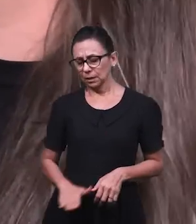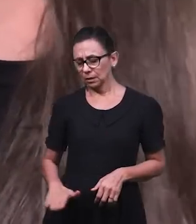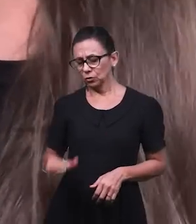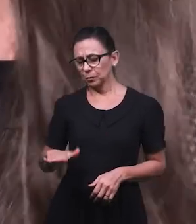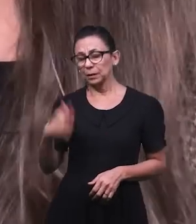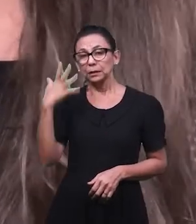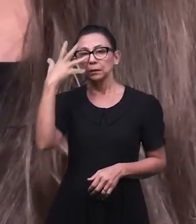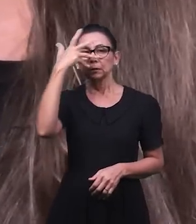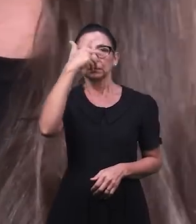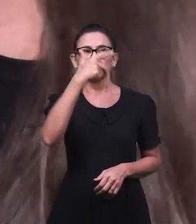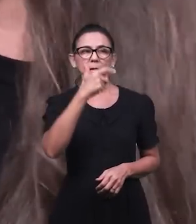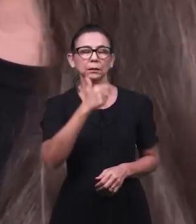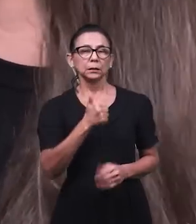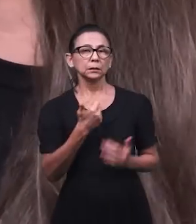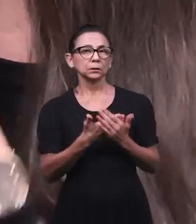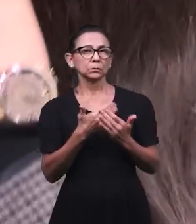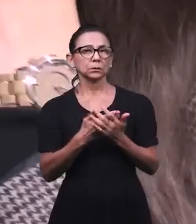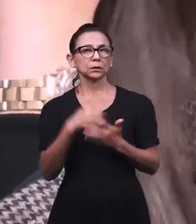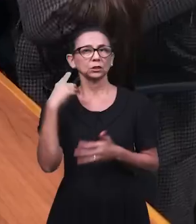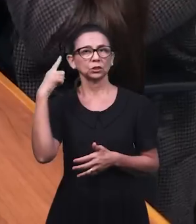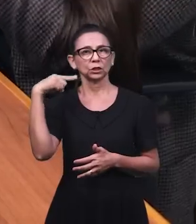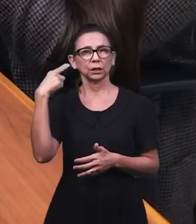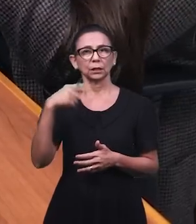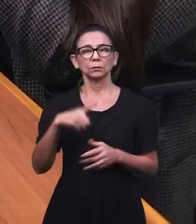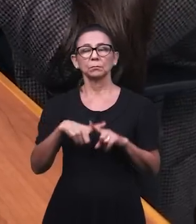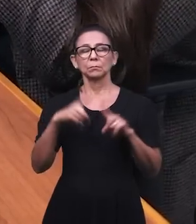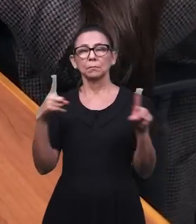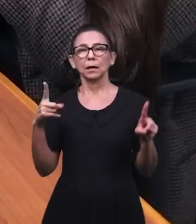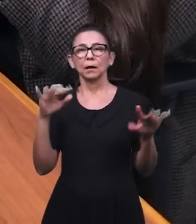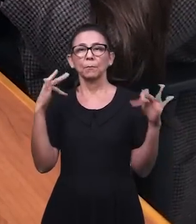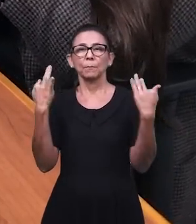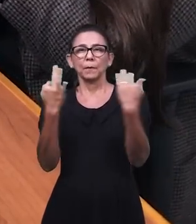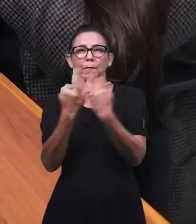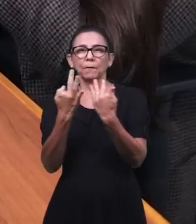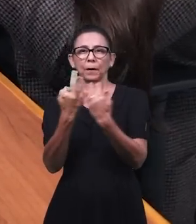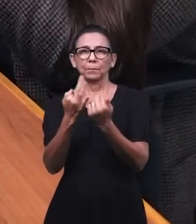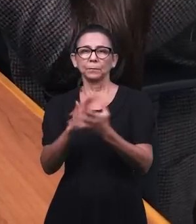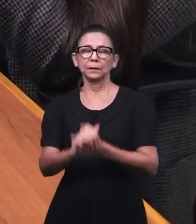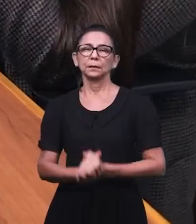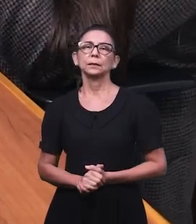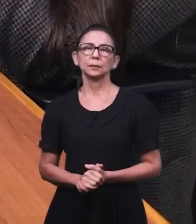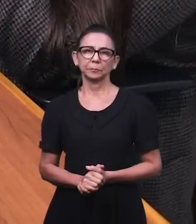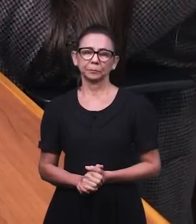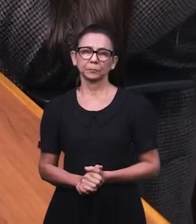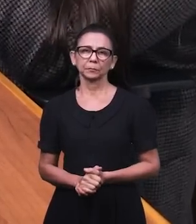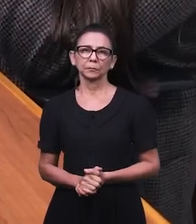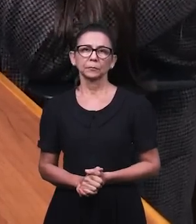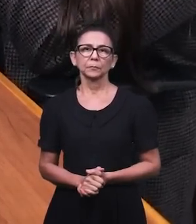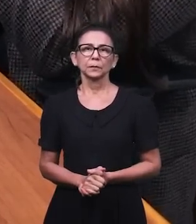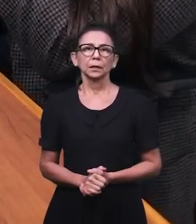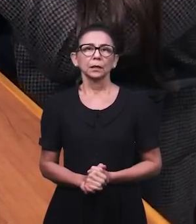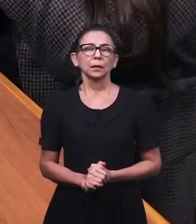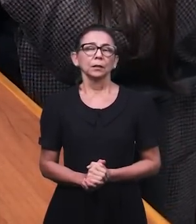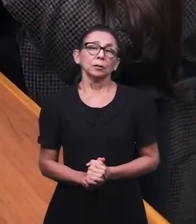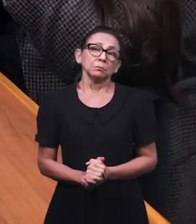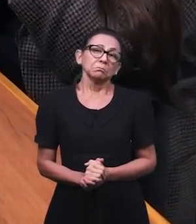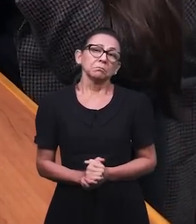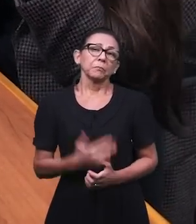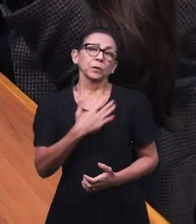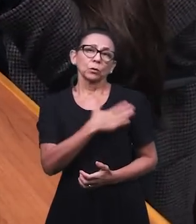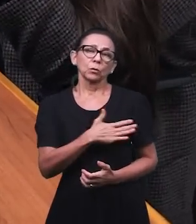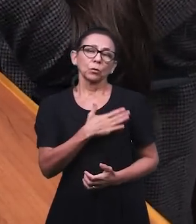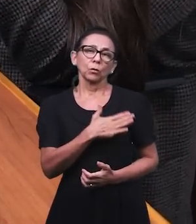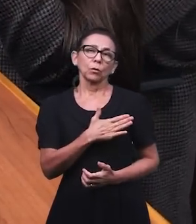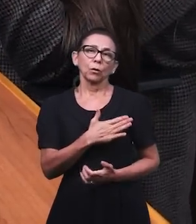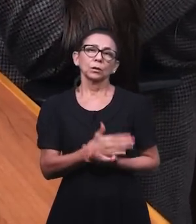achei o direito lindo, sempre fui super interessada no direito. Só que a minha família, ela tem um puxadinho para biomédicas. Meu